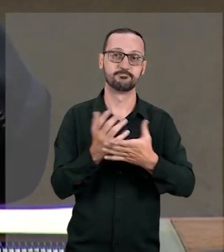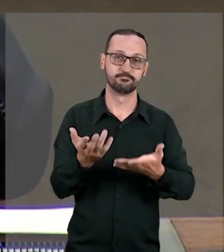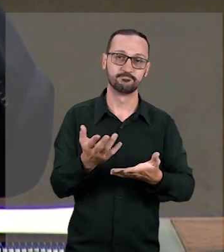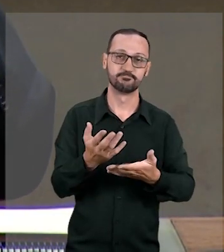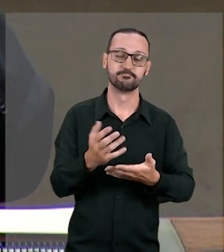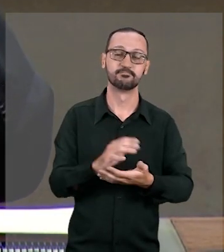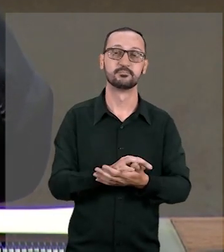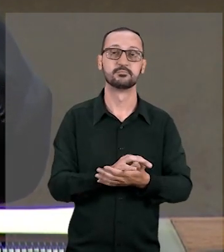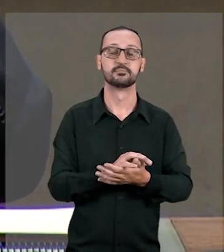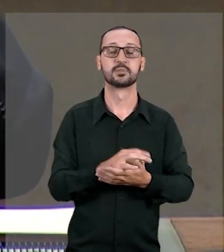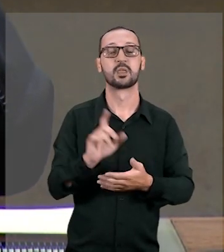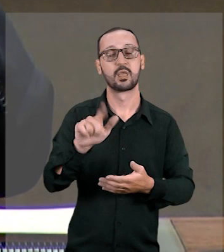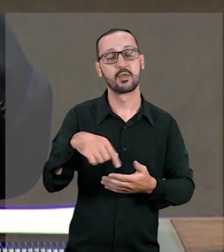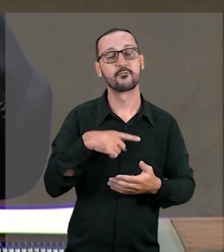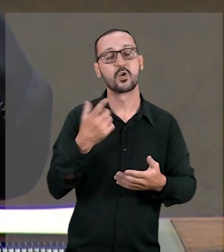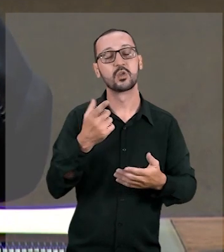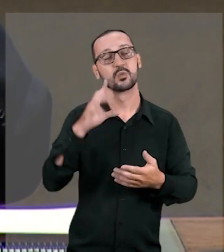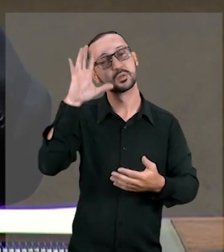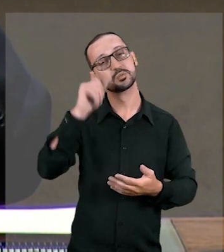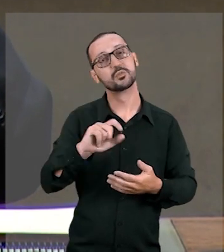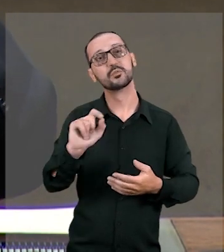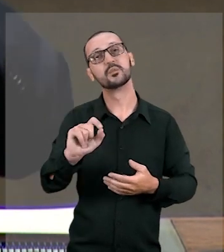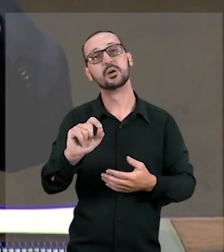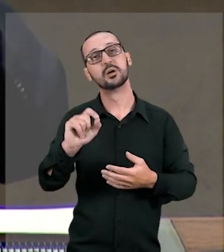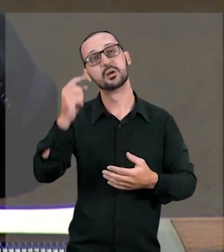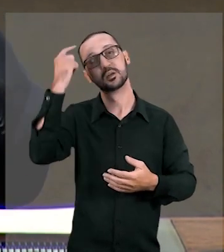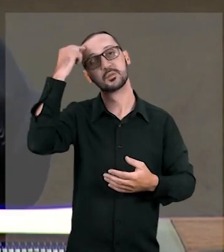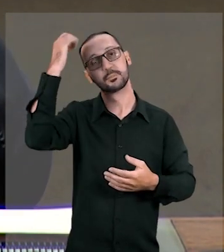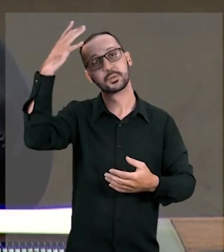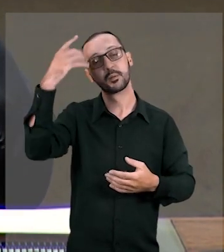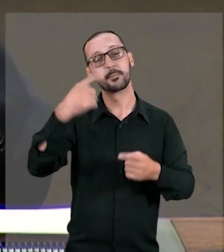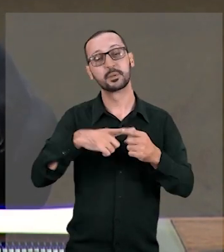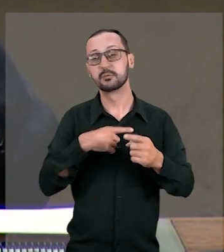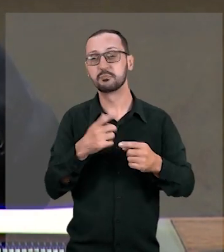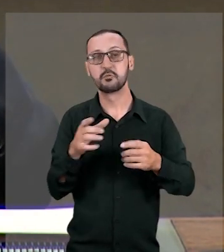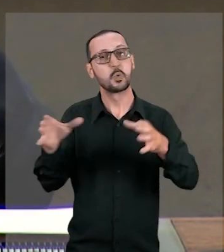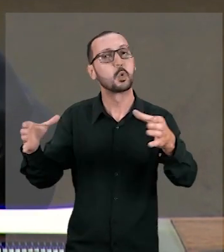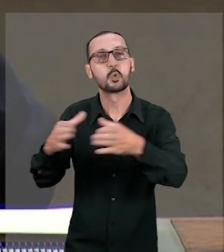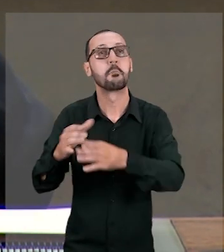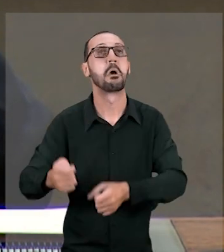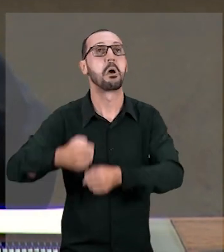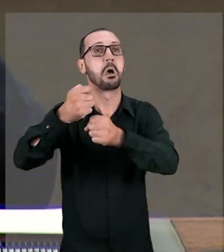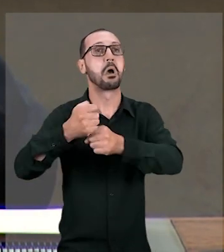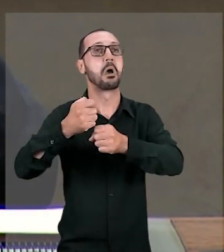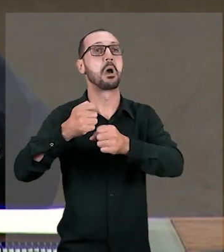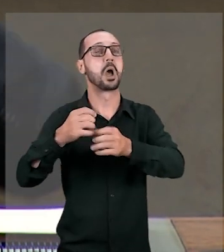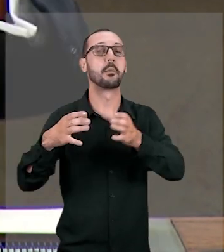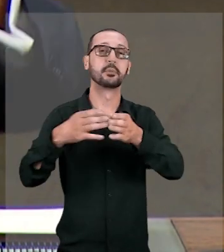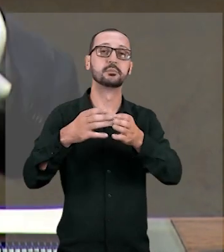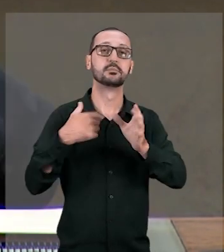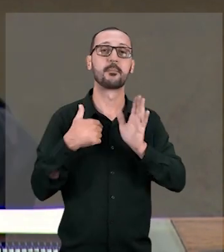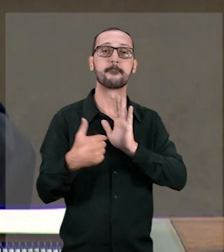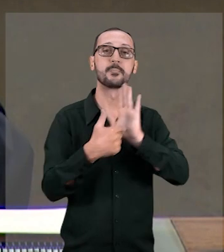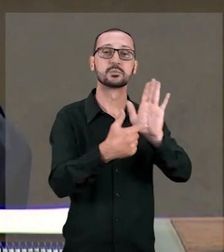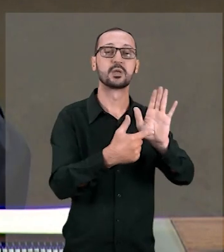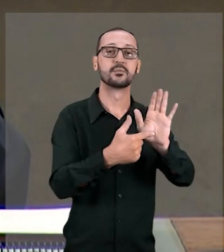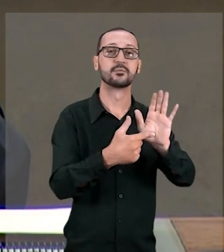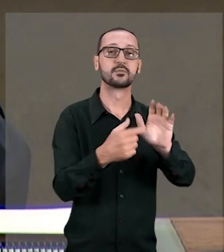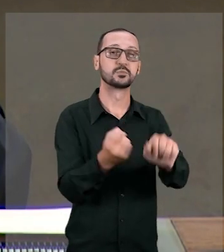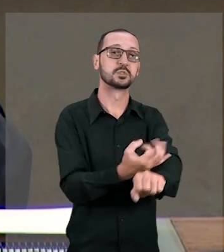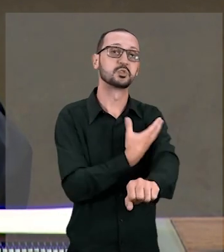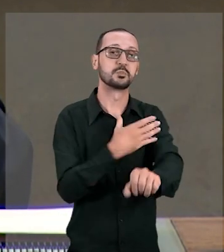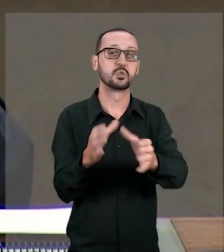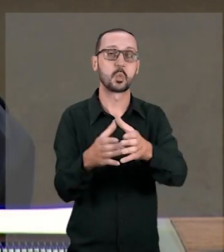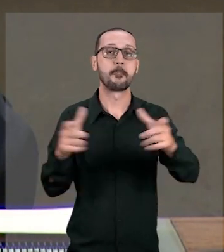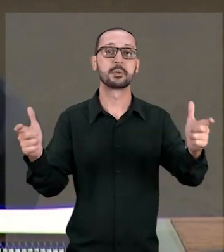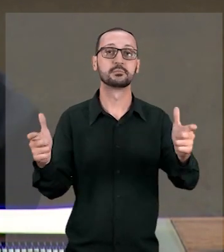decisão iluminista. Iluminista porque ela não foi sequer representativa, porque não expressa o sentimento